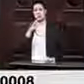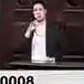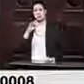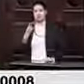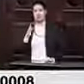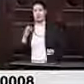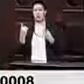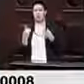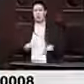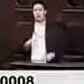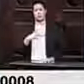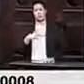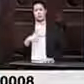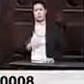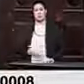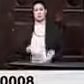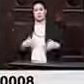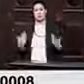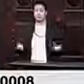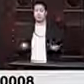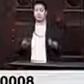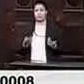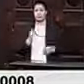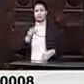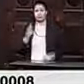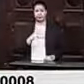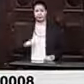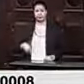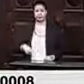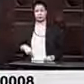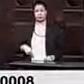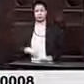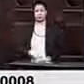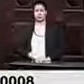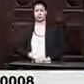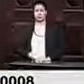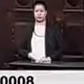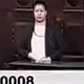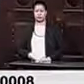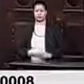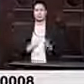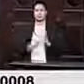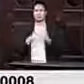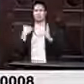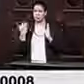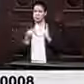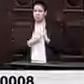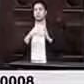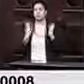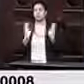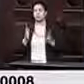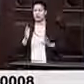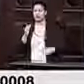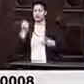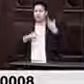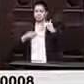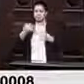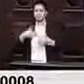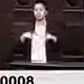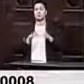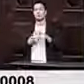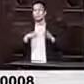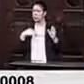SEDAI como empresa pública. Então, senhor presidente, por tudo que está sendo levantado e por tudo